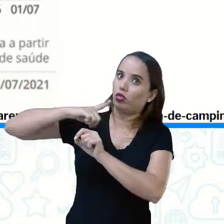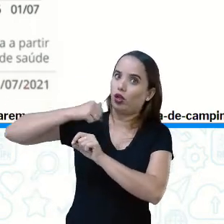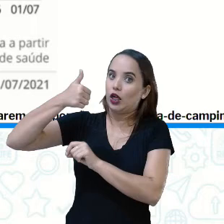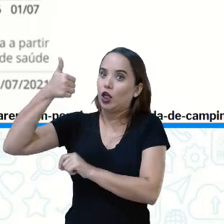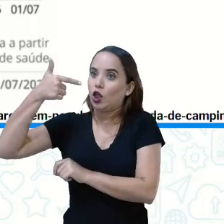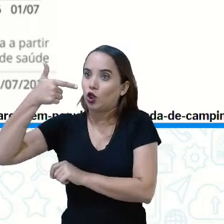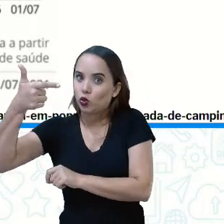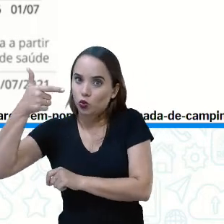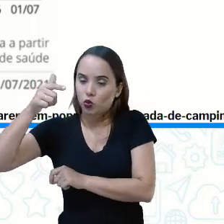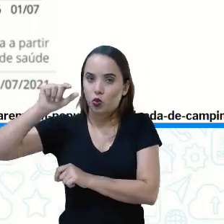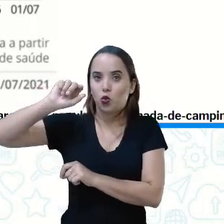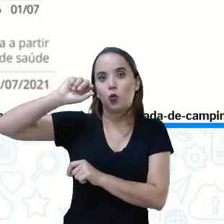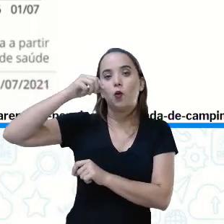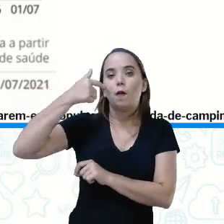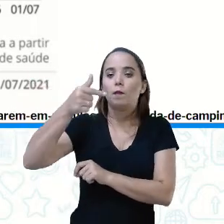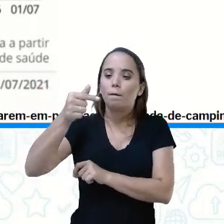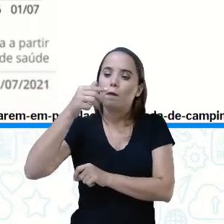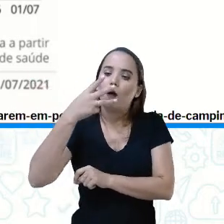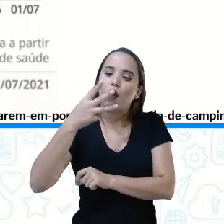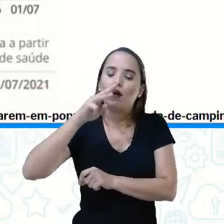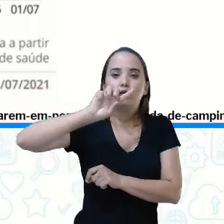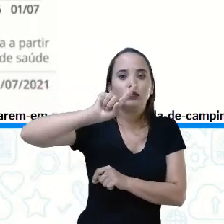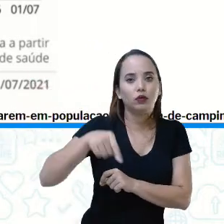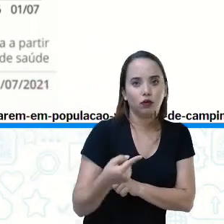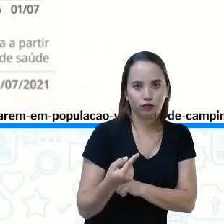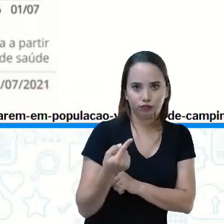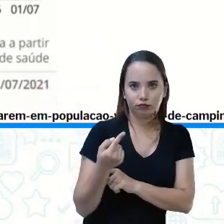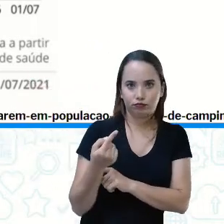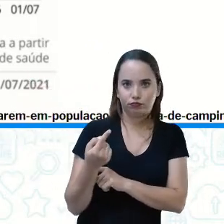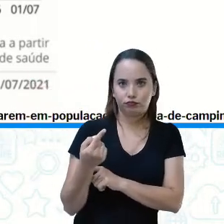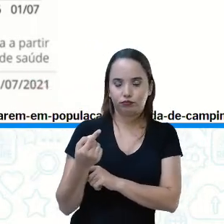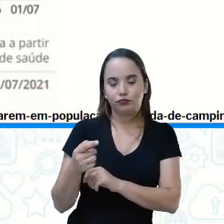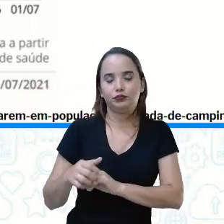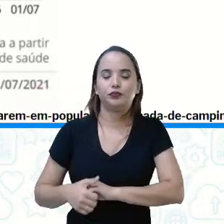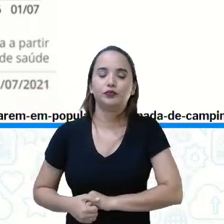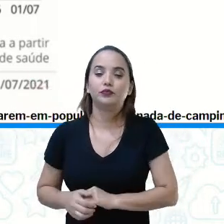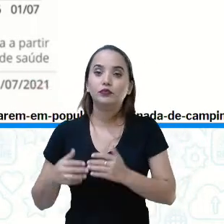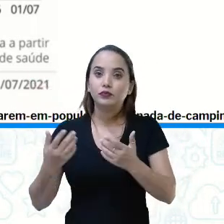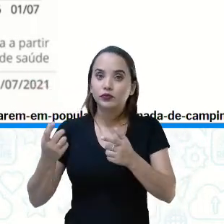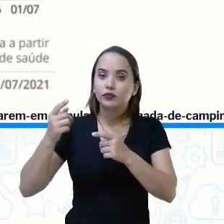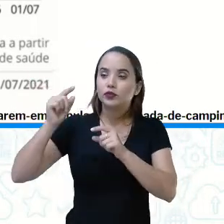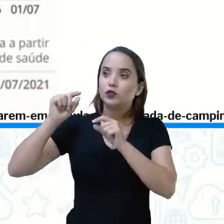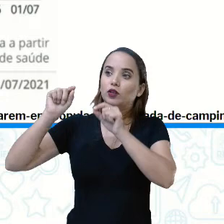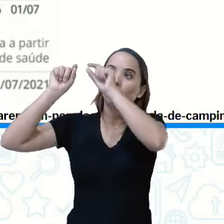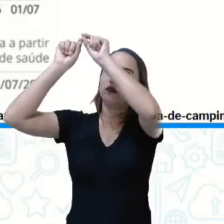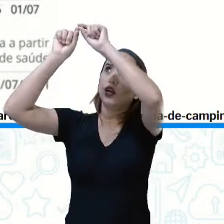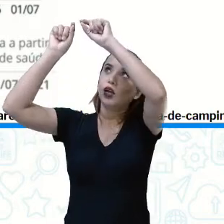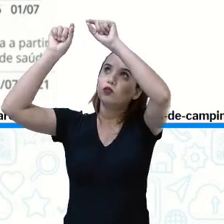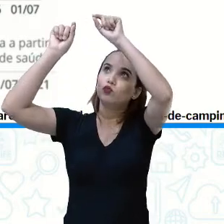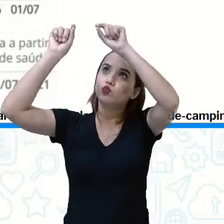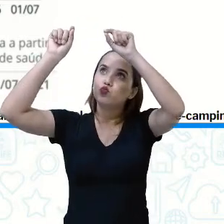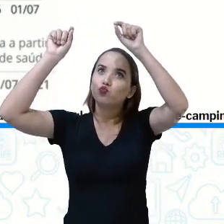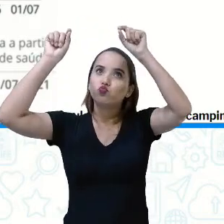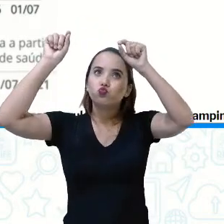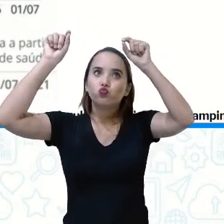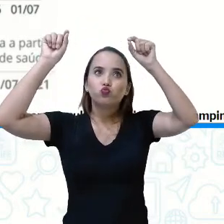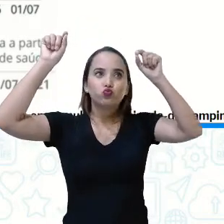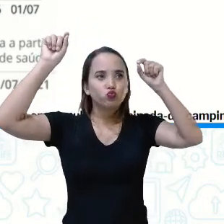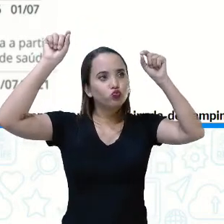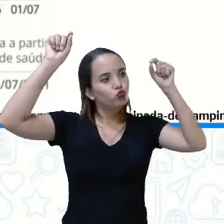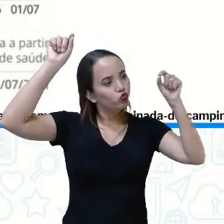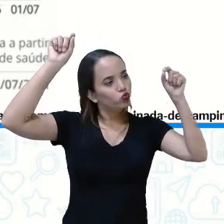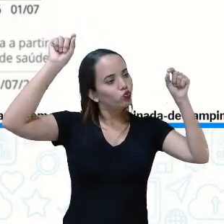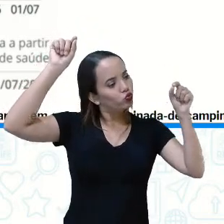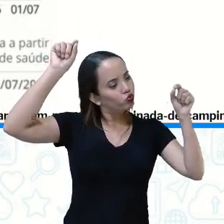2.073 pessoas. Então, esse número vai caindo, caindo. A quantidade de pessoas